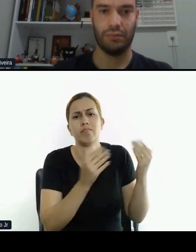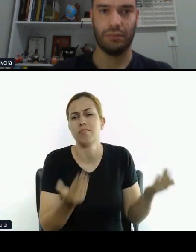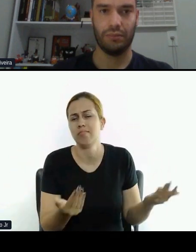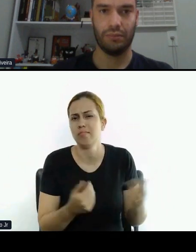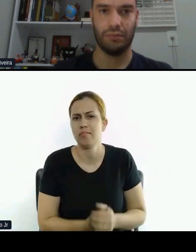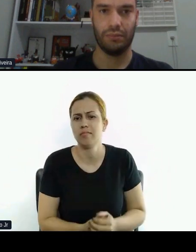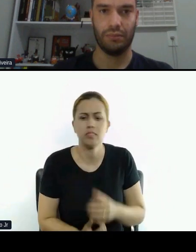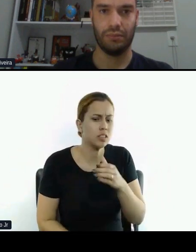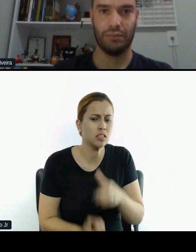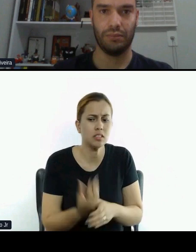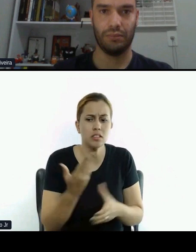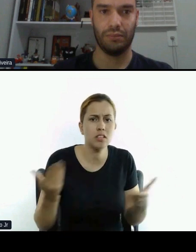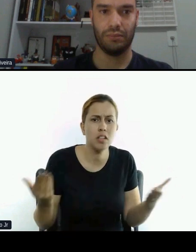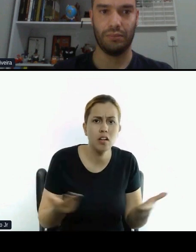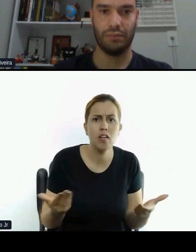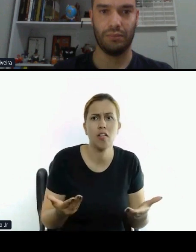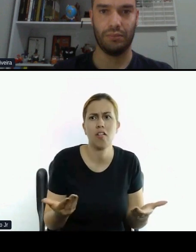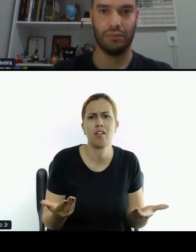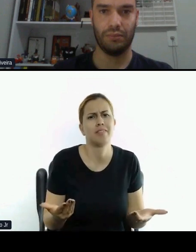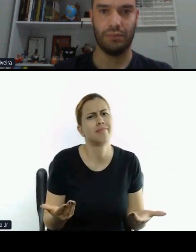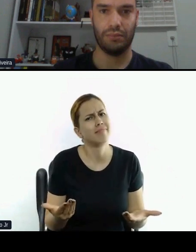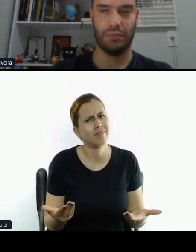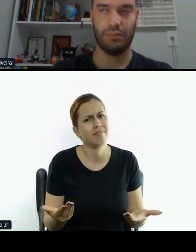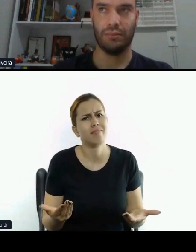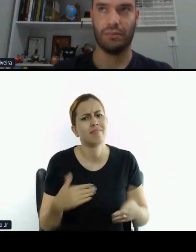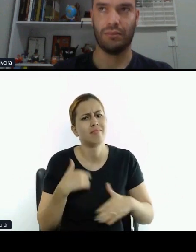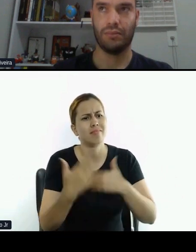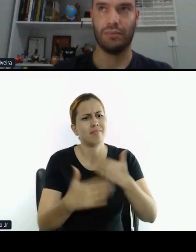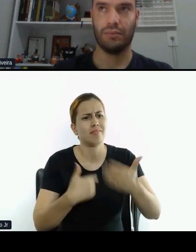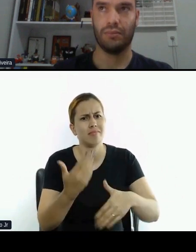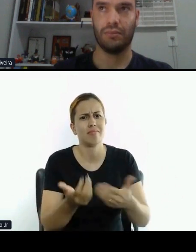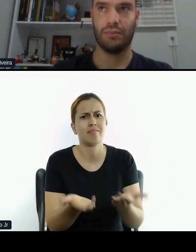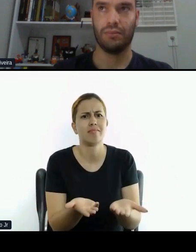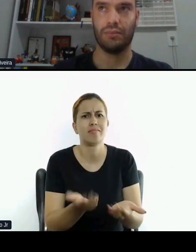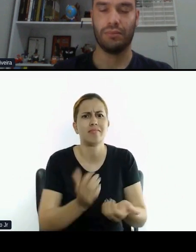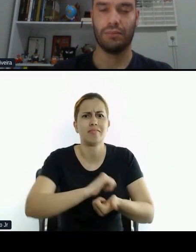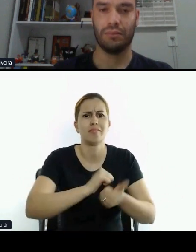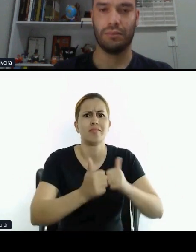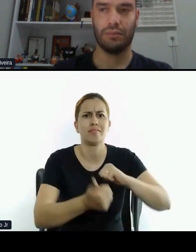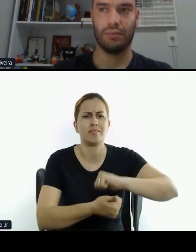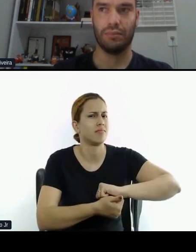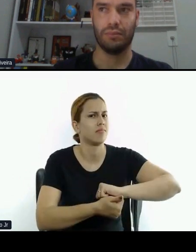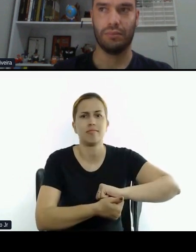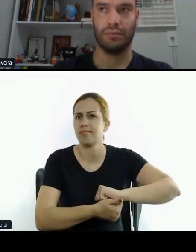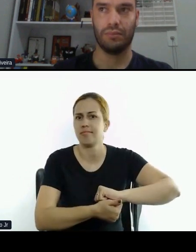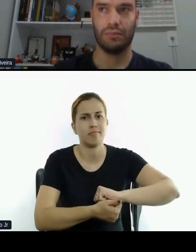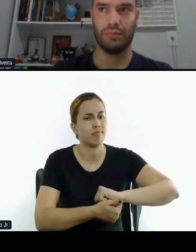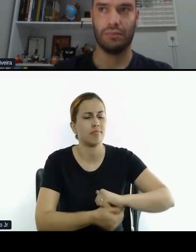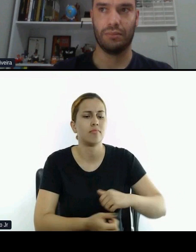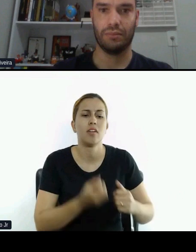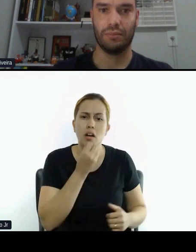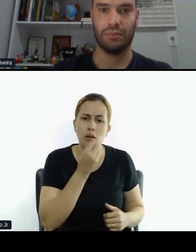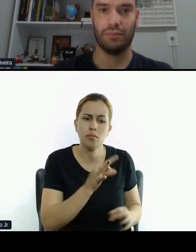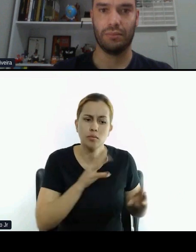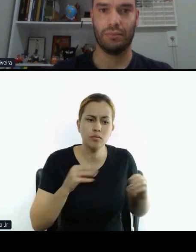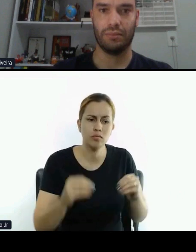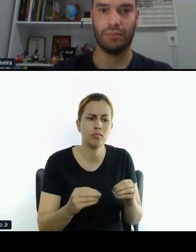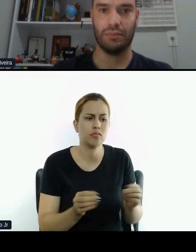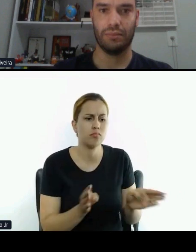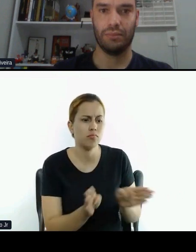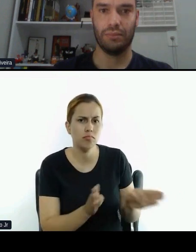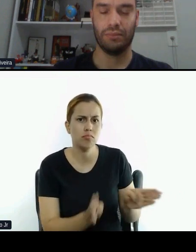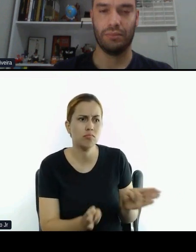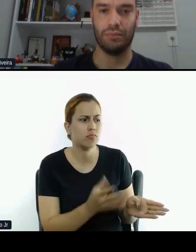agora acessível, esperar acontecer isso para poder adaptar Sim, dentro da empresa? E lá na frente concordo. também gera mais custo. É igual a gente sempre traz aí na regra de Murray, né? Para